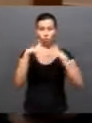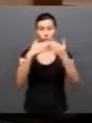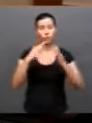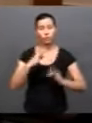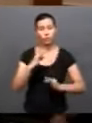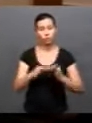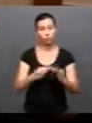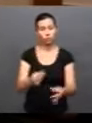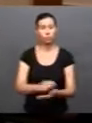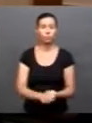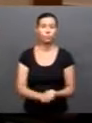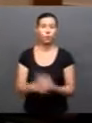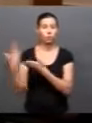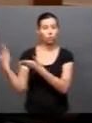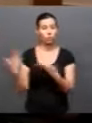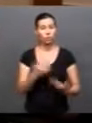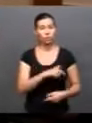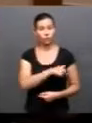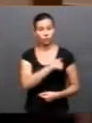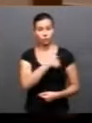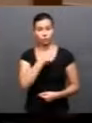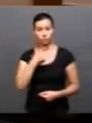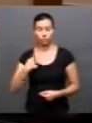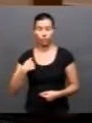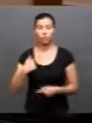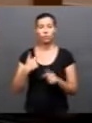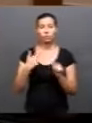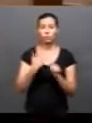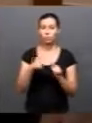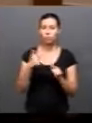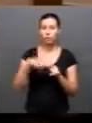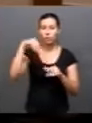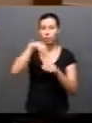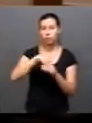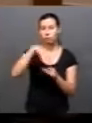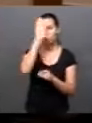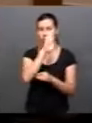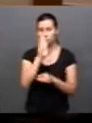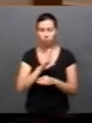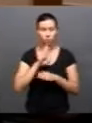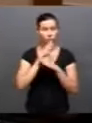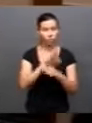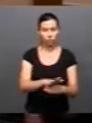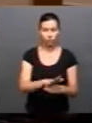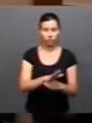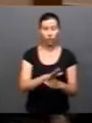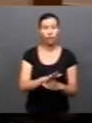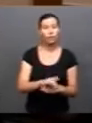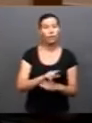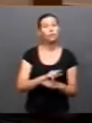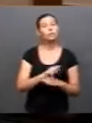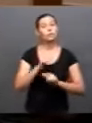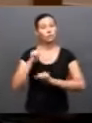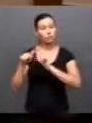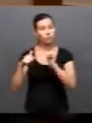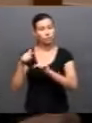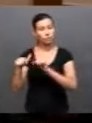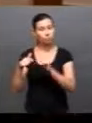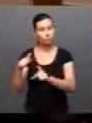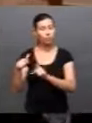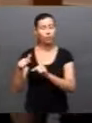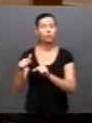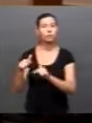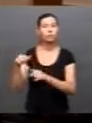os chineses para resolver os nossos problemas e gerar emprego na China. Nós temos que gerar emprego aqui. Então, a ciência e a tecnologia, elas são